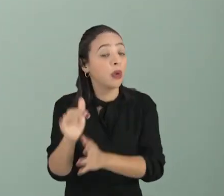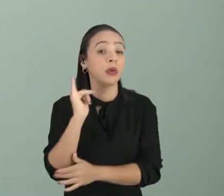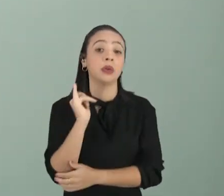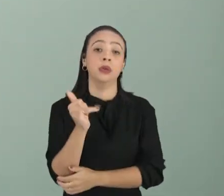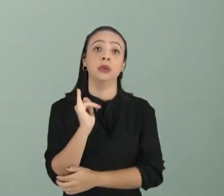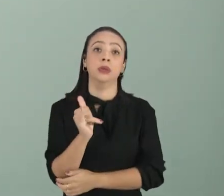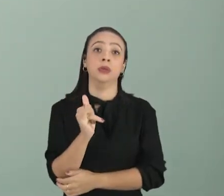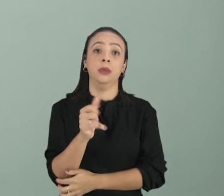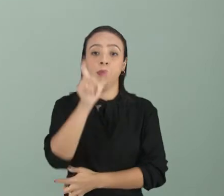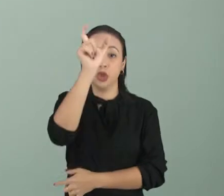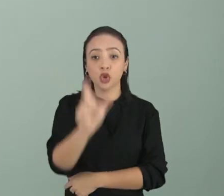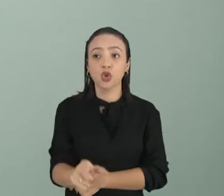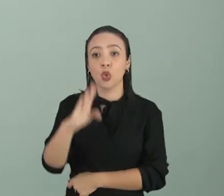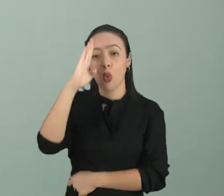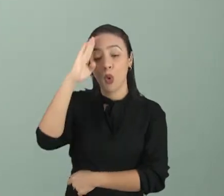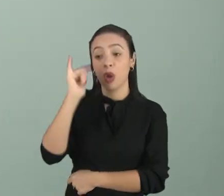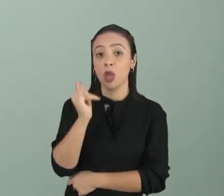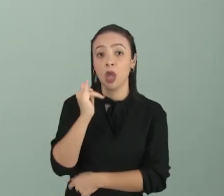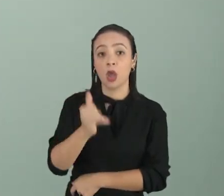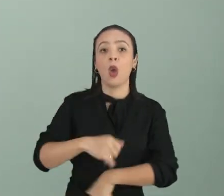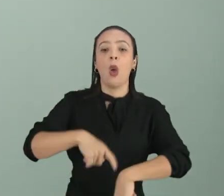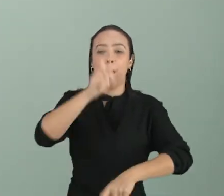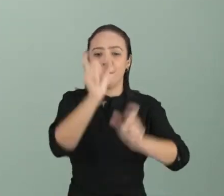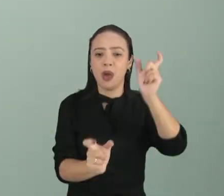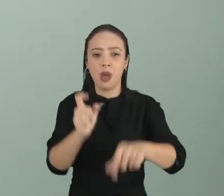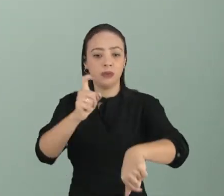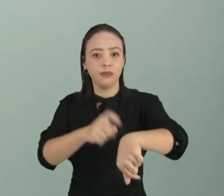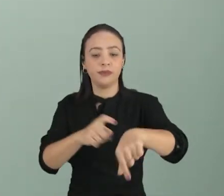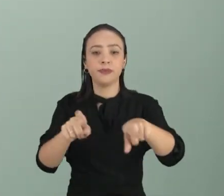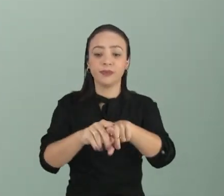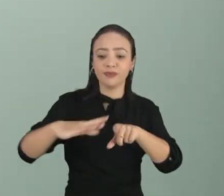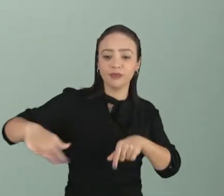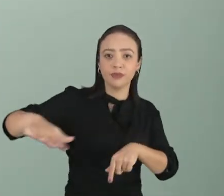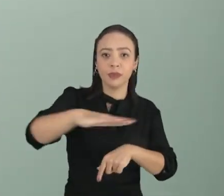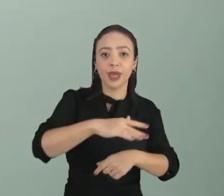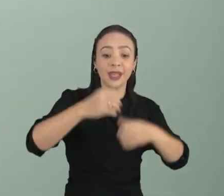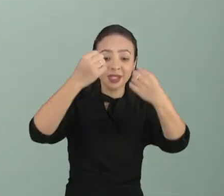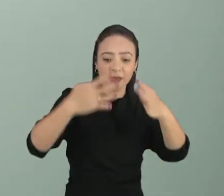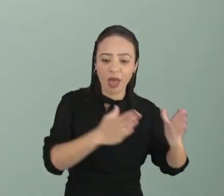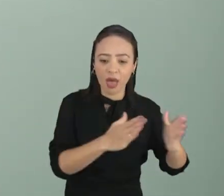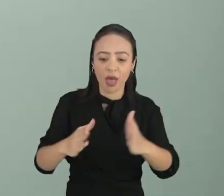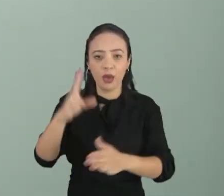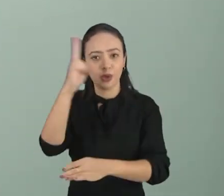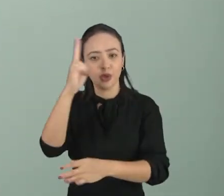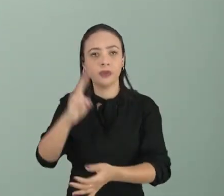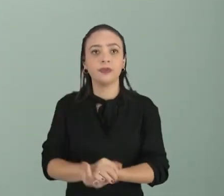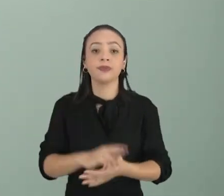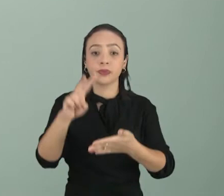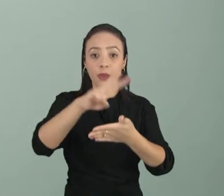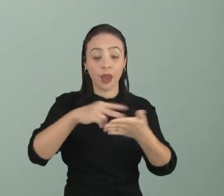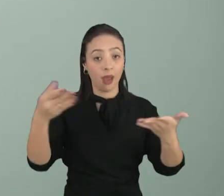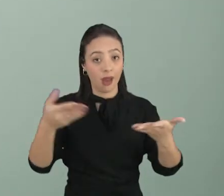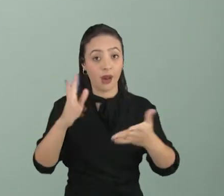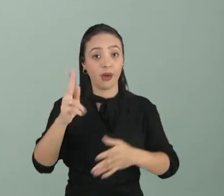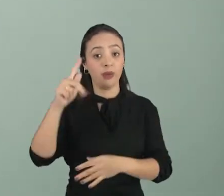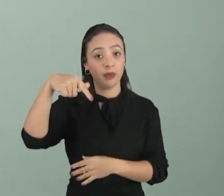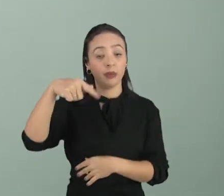narrativa: narrador, personagem, tempo, espaço e enredo. Vamos ler agora uma HQ para nós